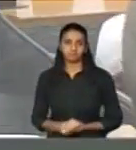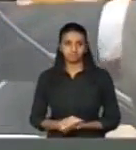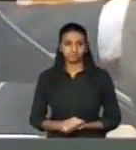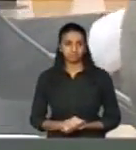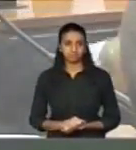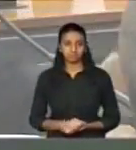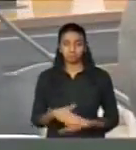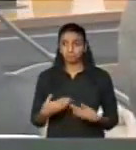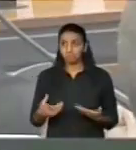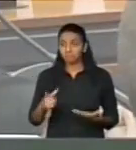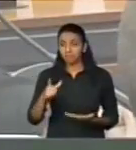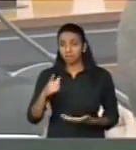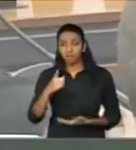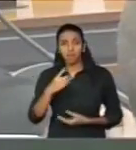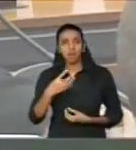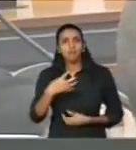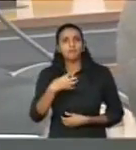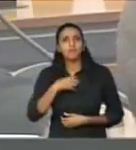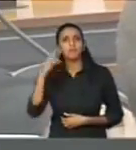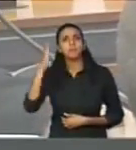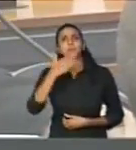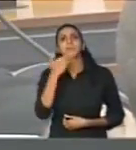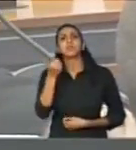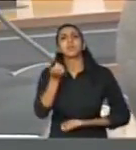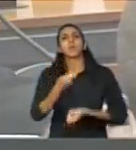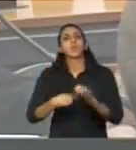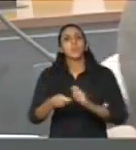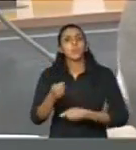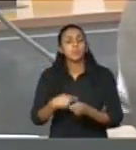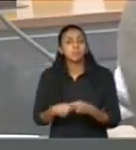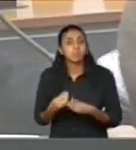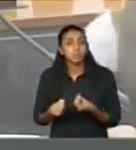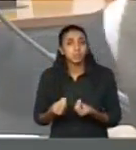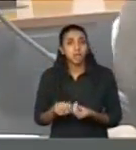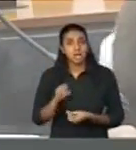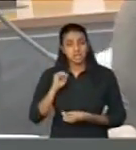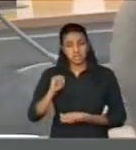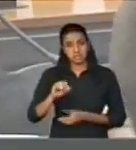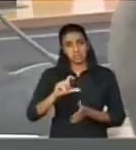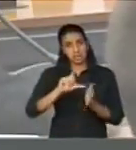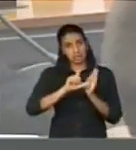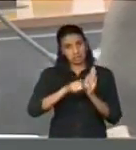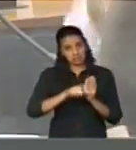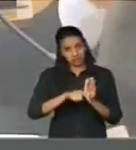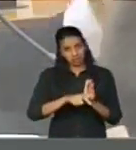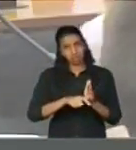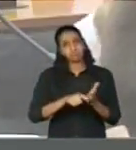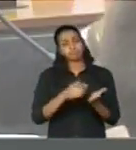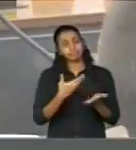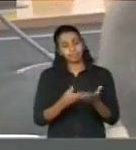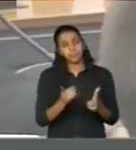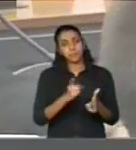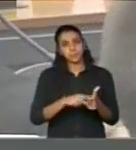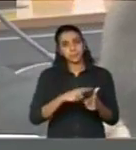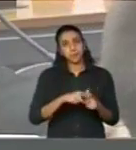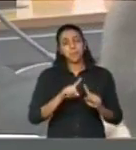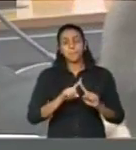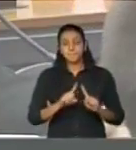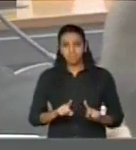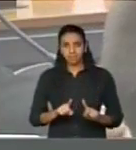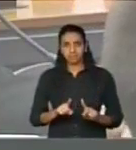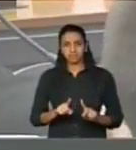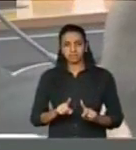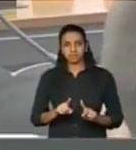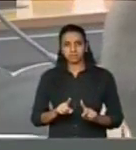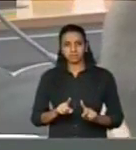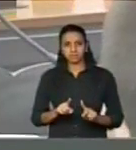está aí uma forma do Brasil melhorar suas economias. Se atrasa mais, prejuízo vamos ter. Mas eu quero aqui também honrar